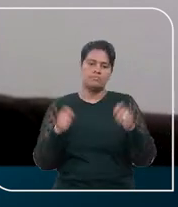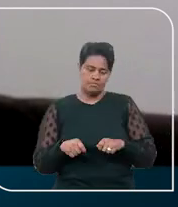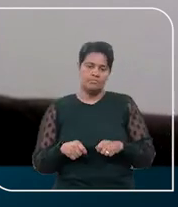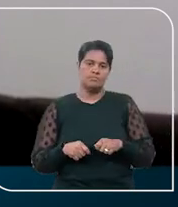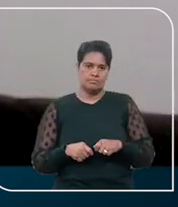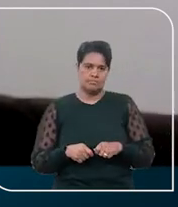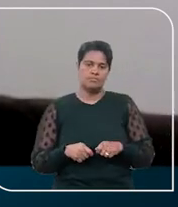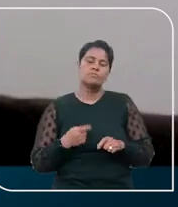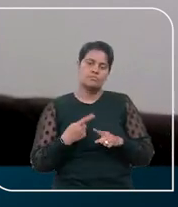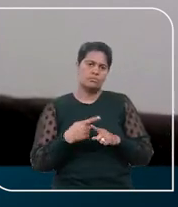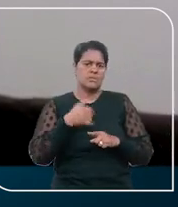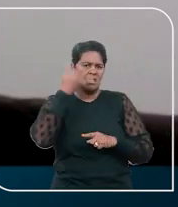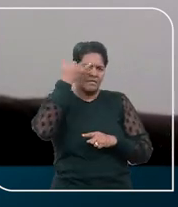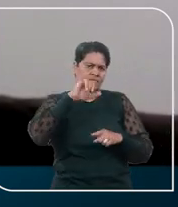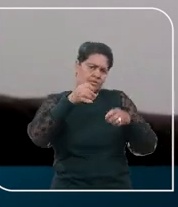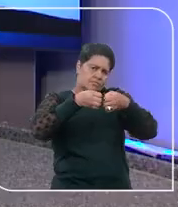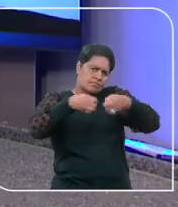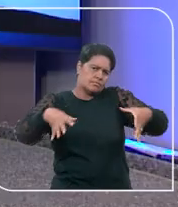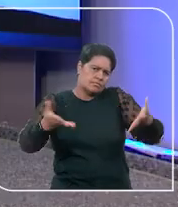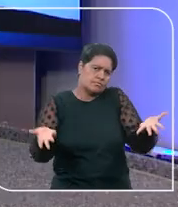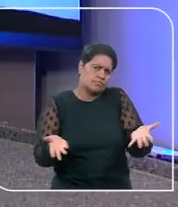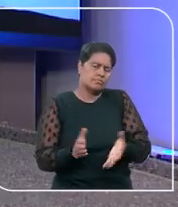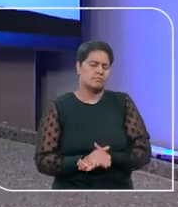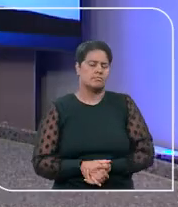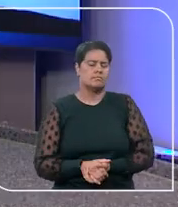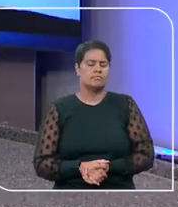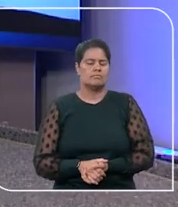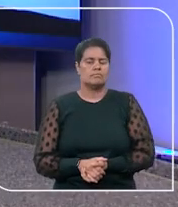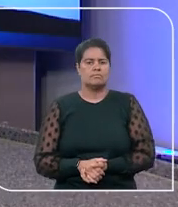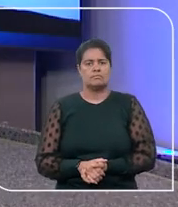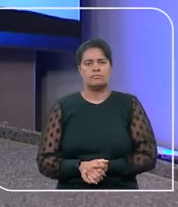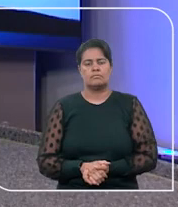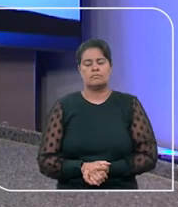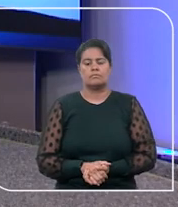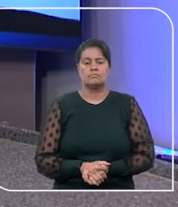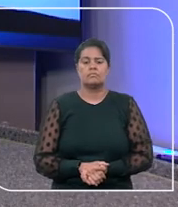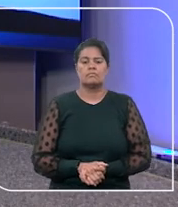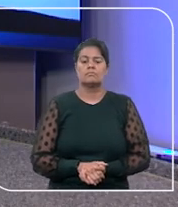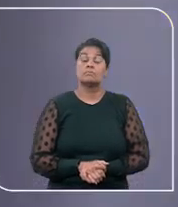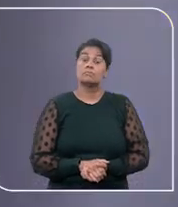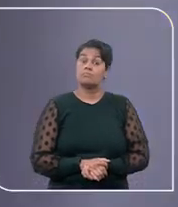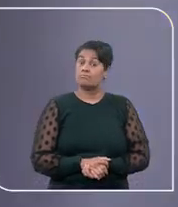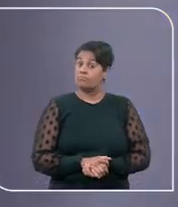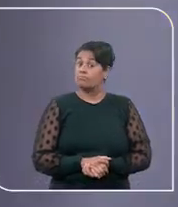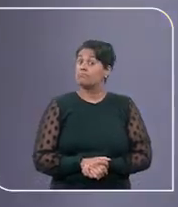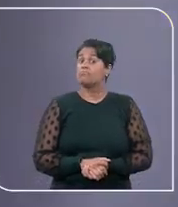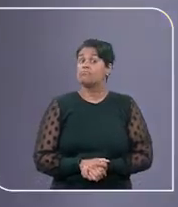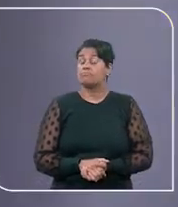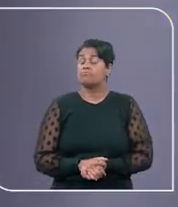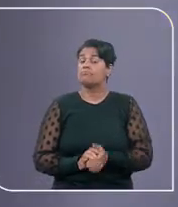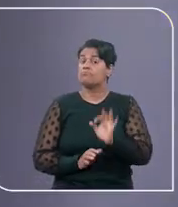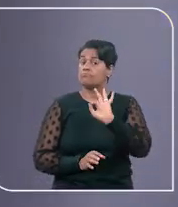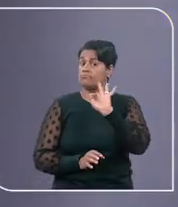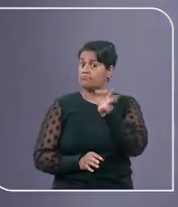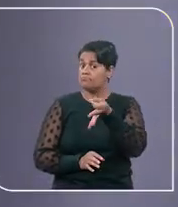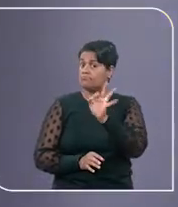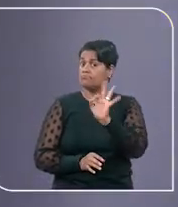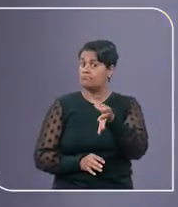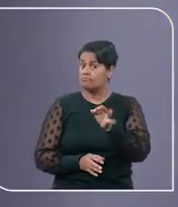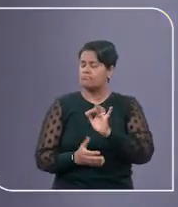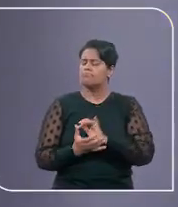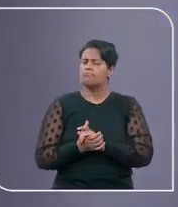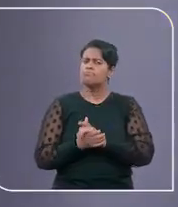desvalorizar, né, o patrimônio de todos. Uhum. Professor Francisco Egito, a gente sabe que em relação às áreas